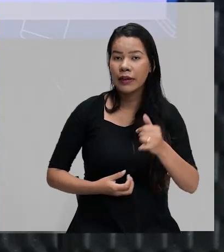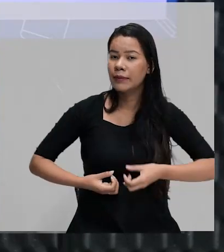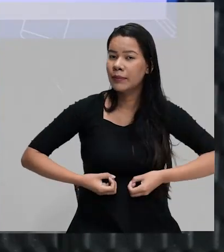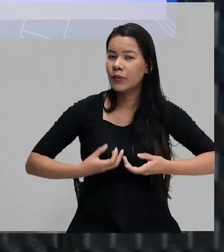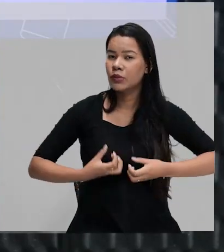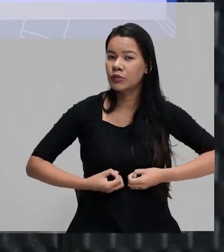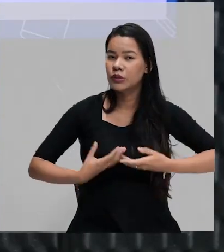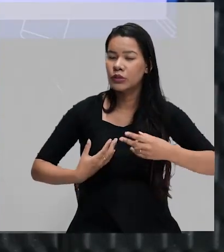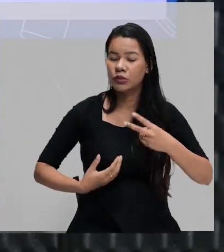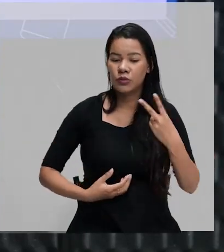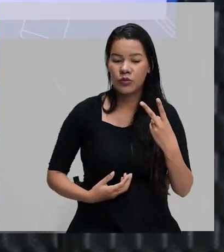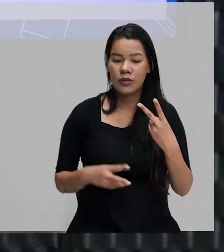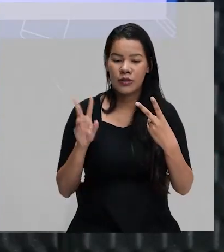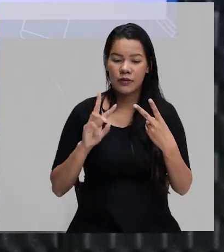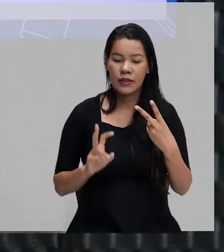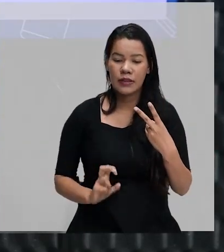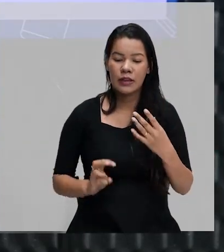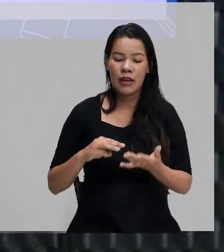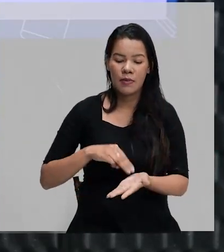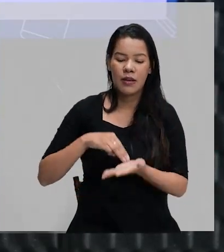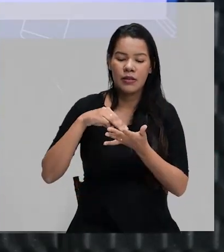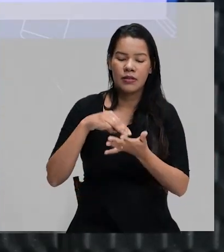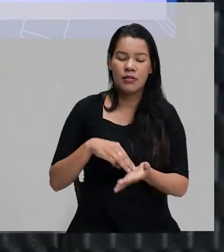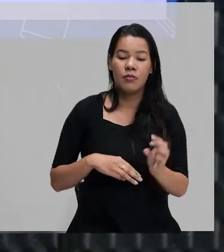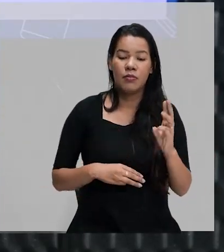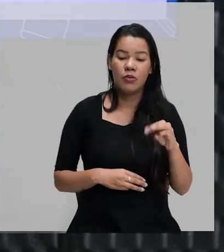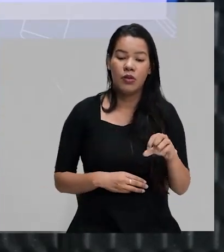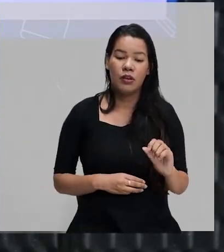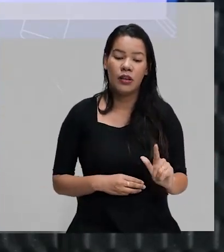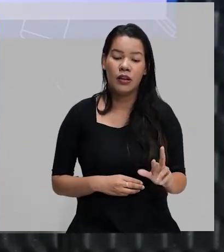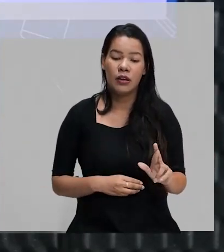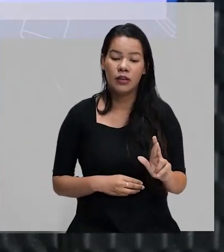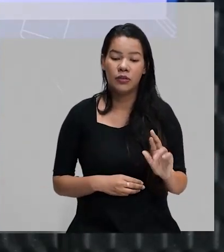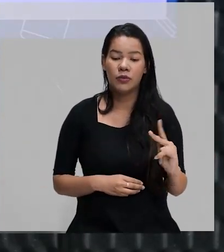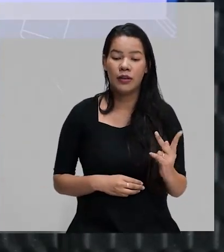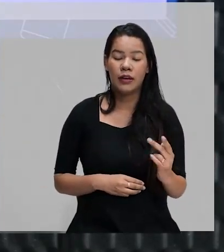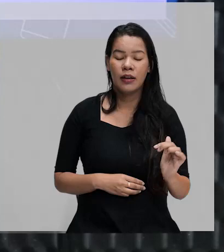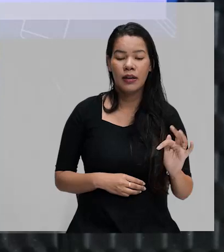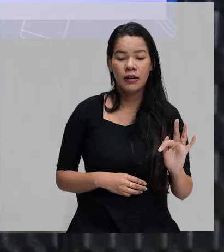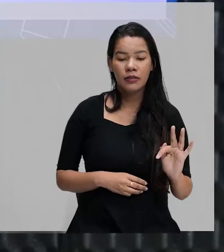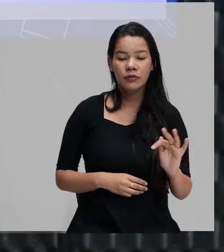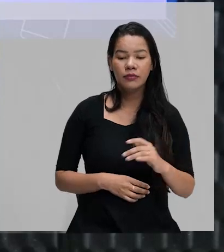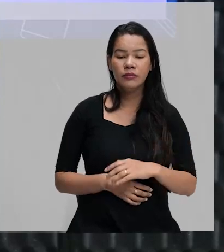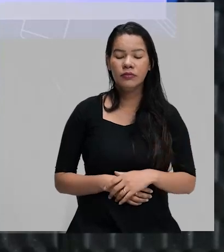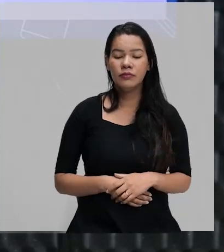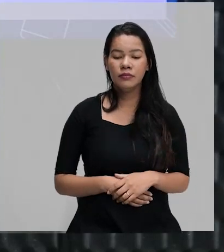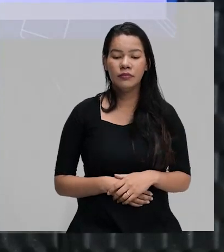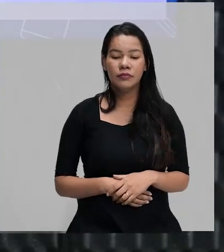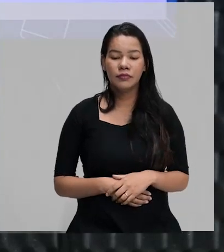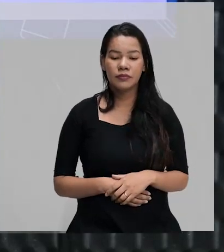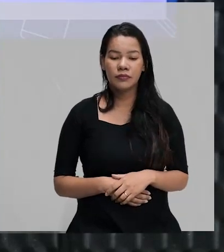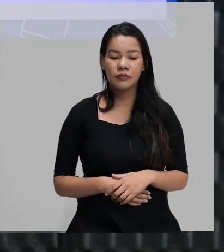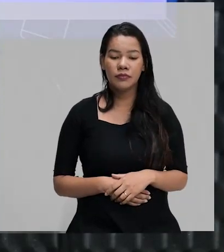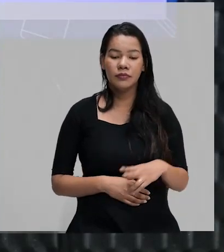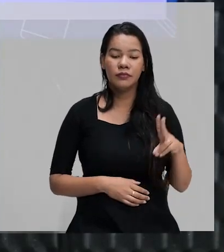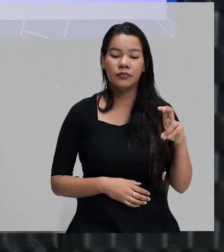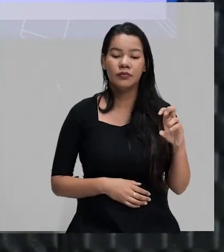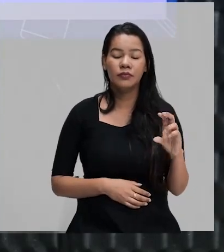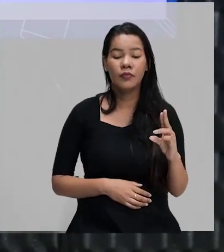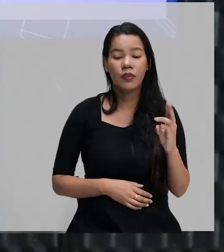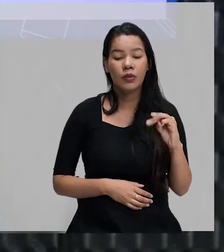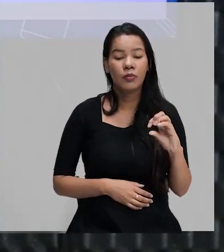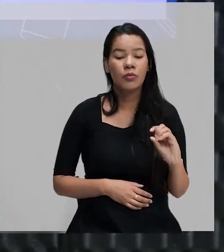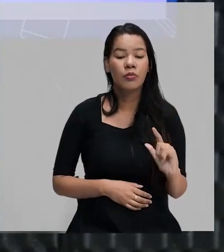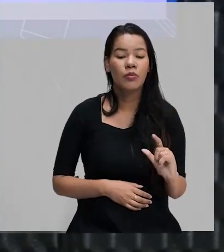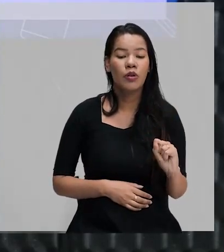2 vezes a massa molar do HF, 2 vezes 20. 5 mols, que a questão, né,